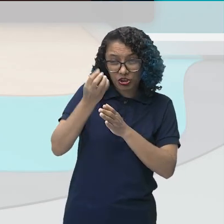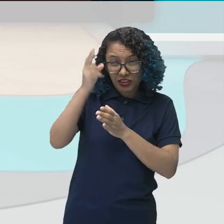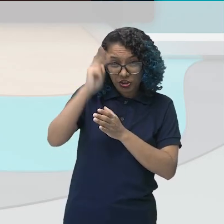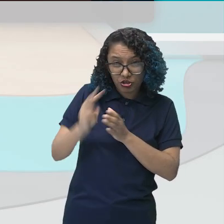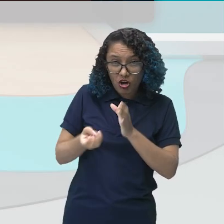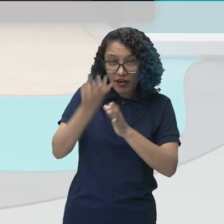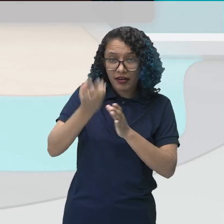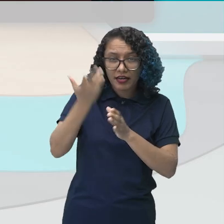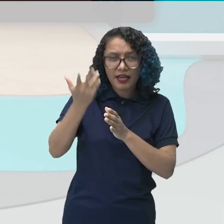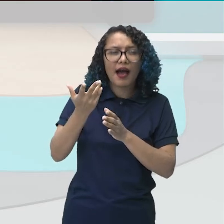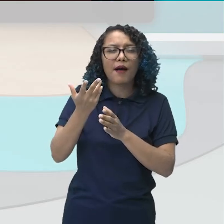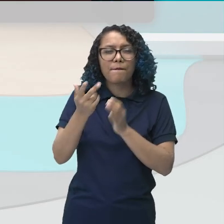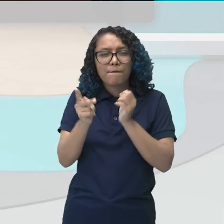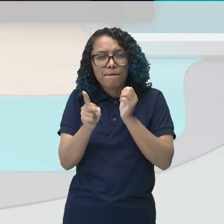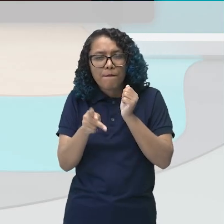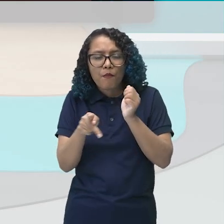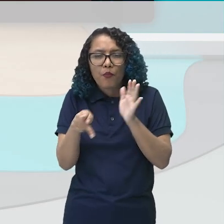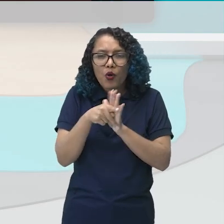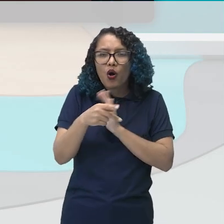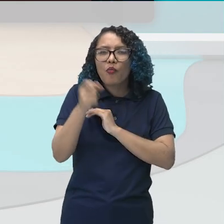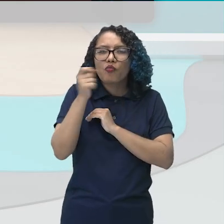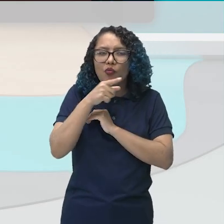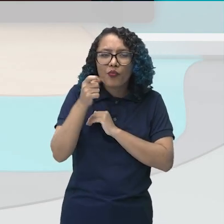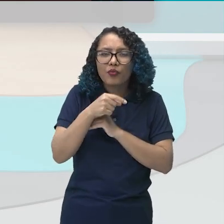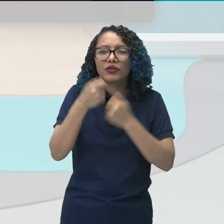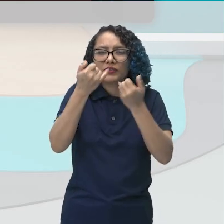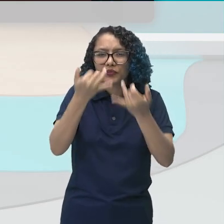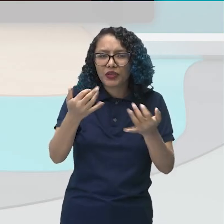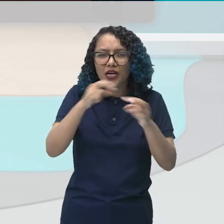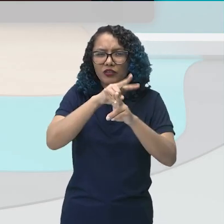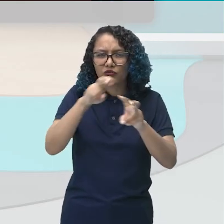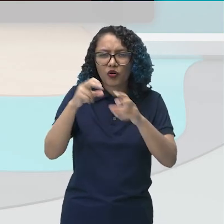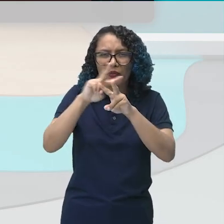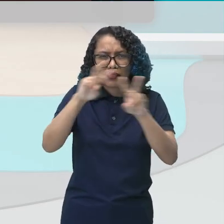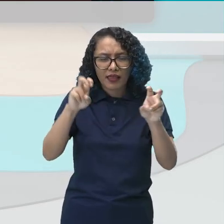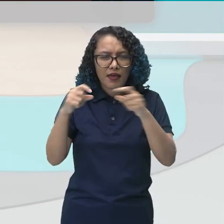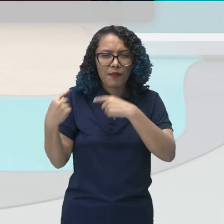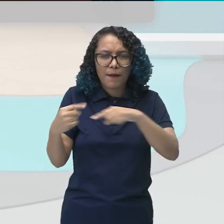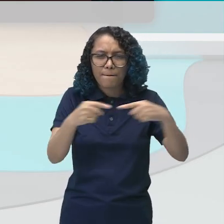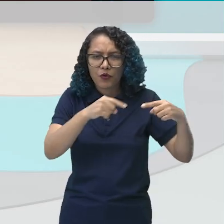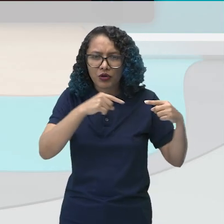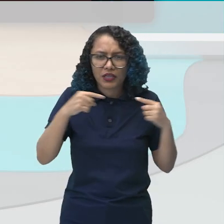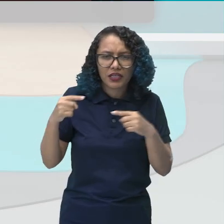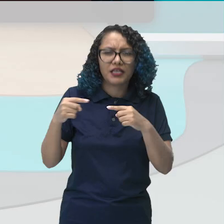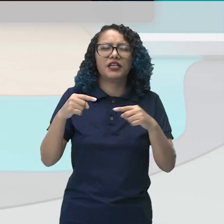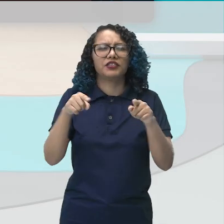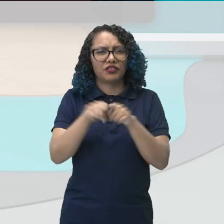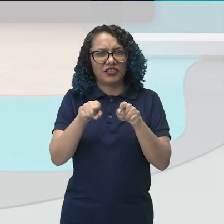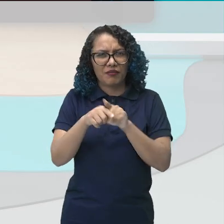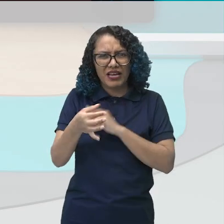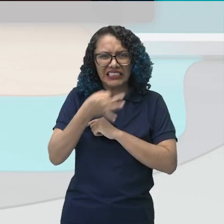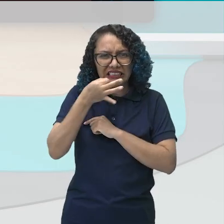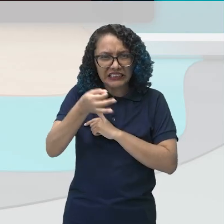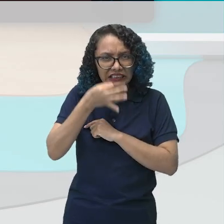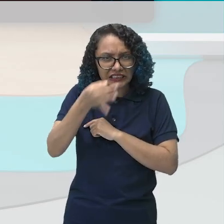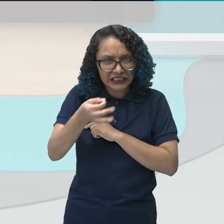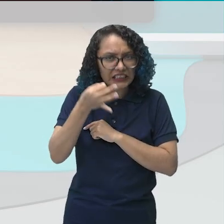que abordam a política e a sociedade da época com uma crítica mordaz.